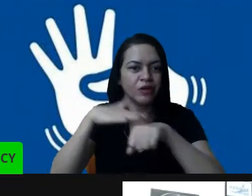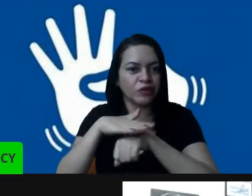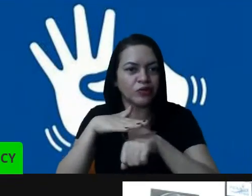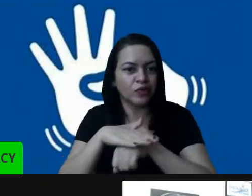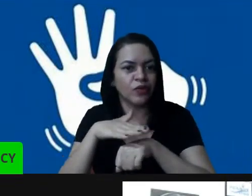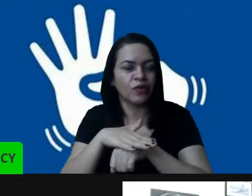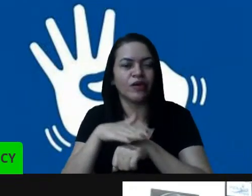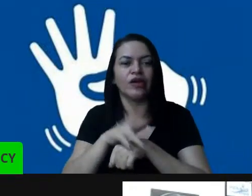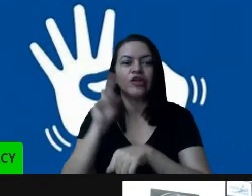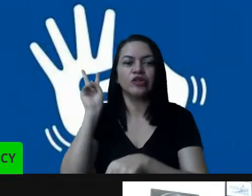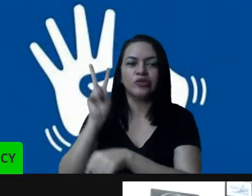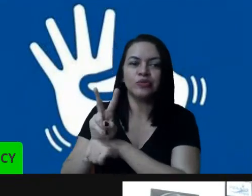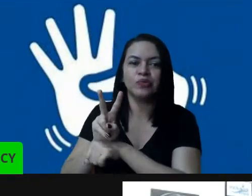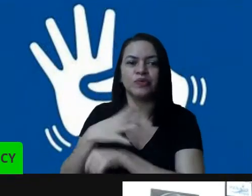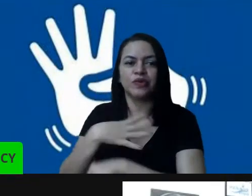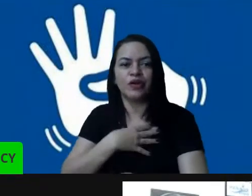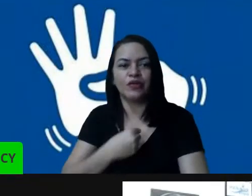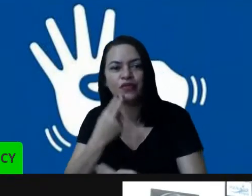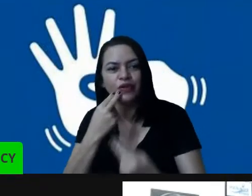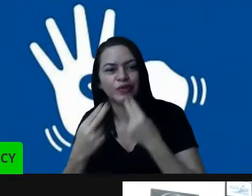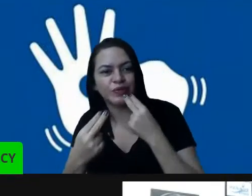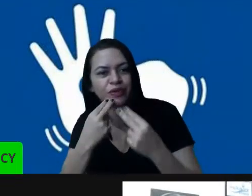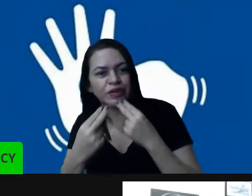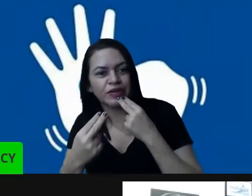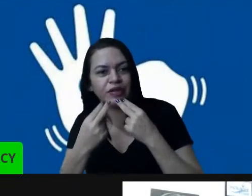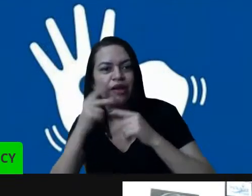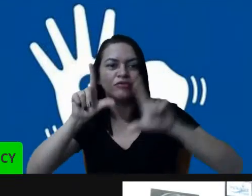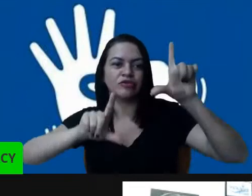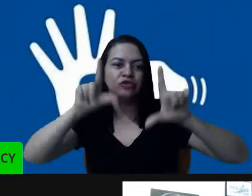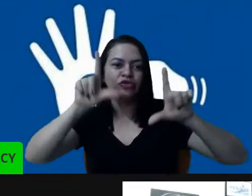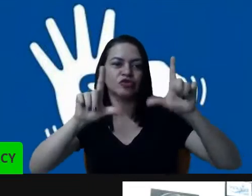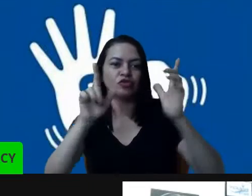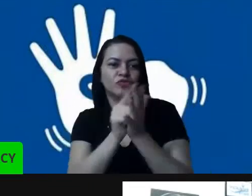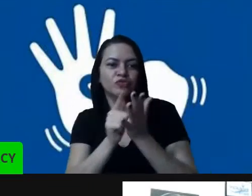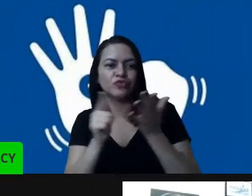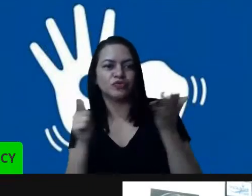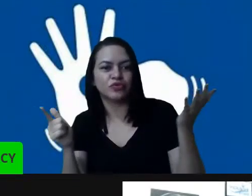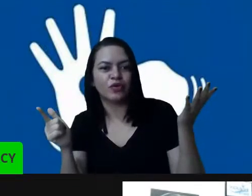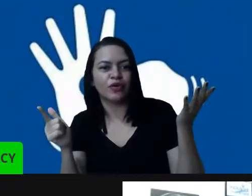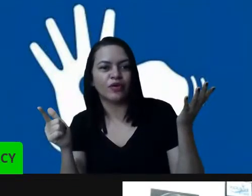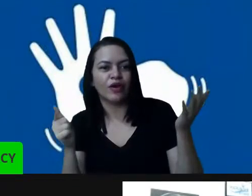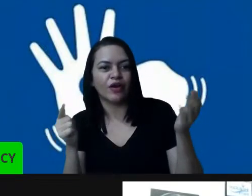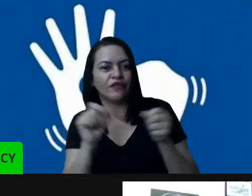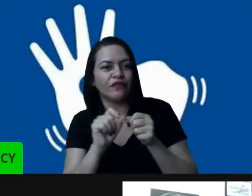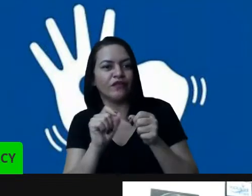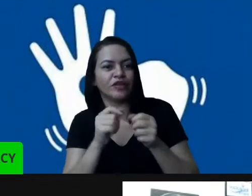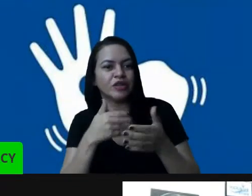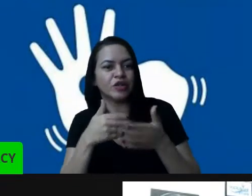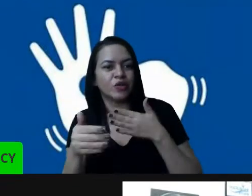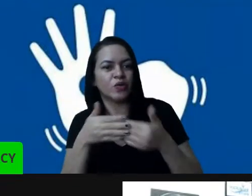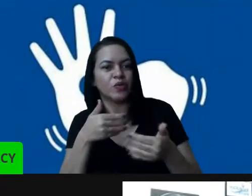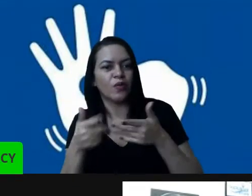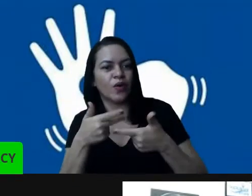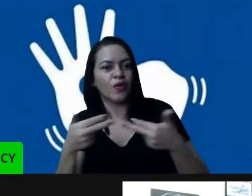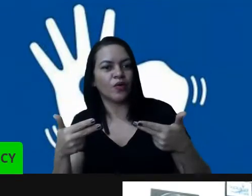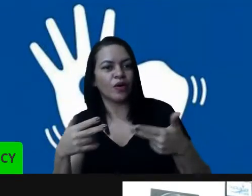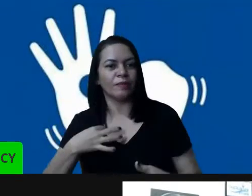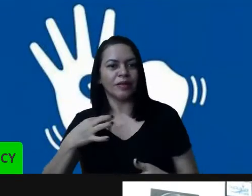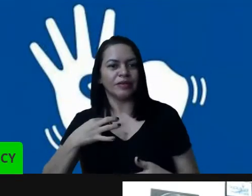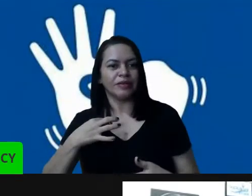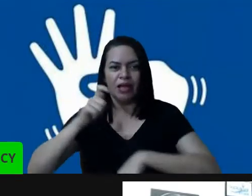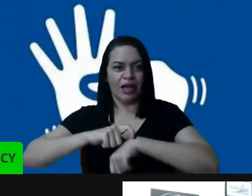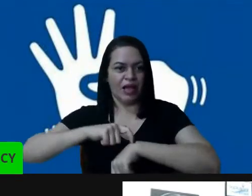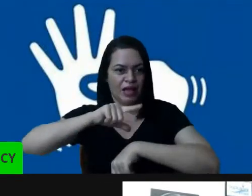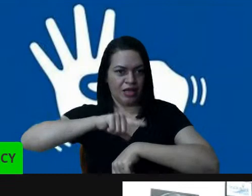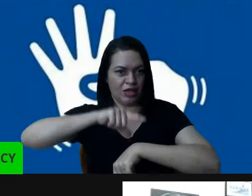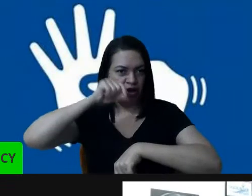com o seu filho jantando, assistindo um jornal ou fazendo qualquer outra coisa, mas se dispor de pegar aquela hora toda do